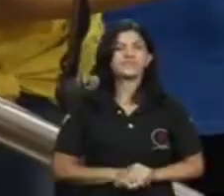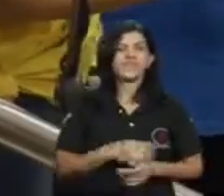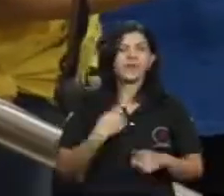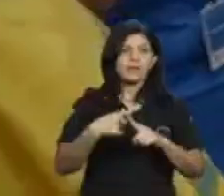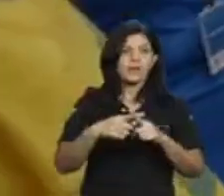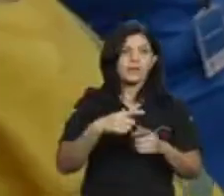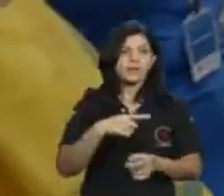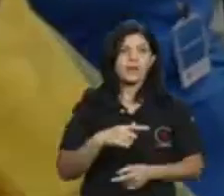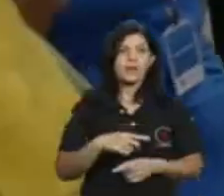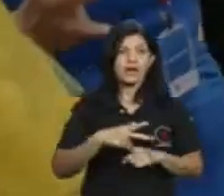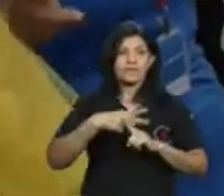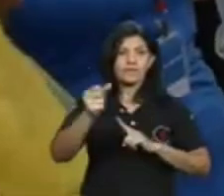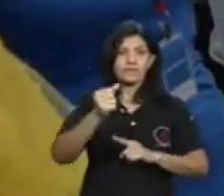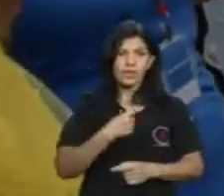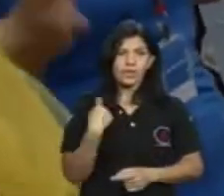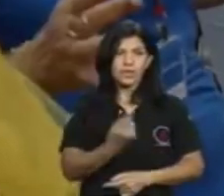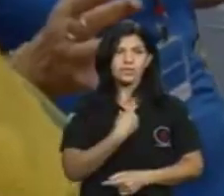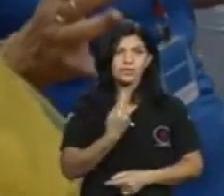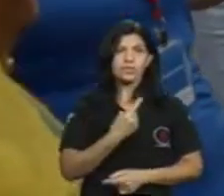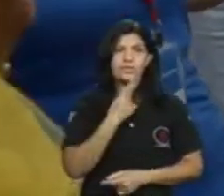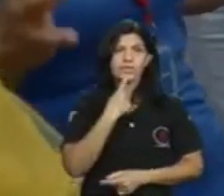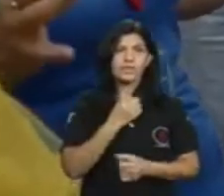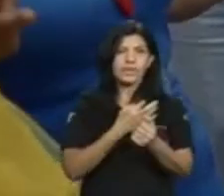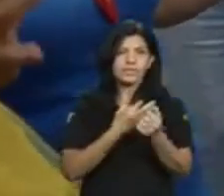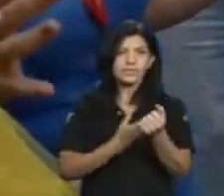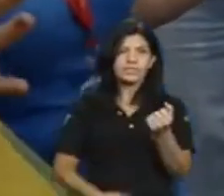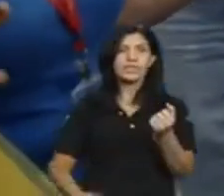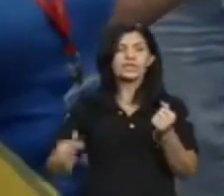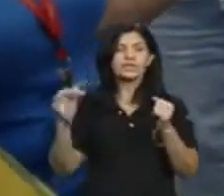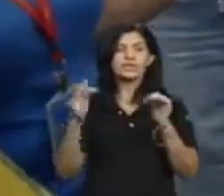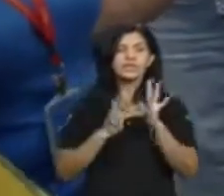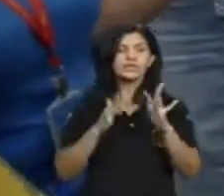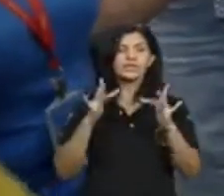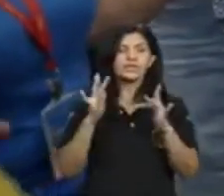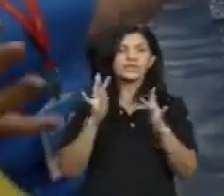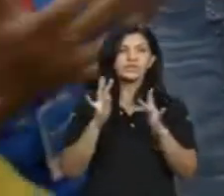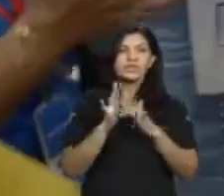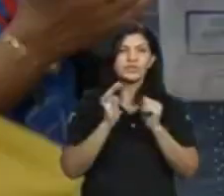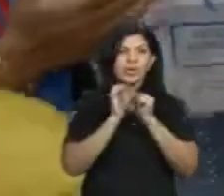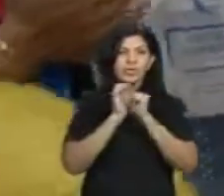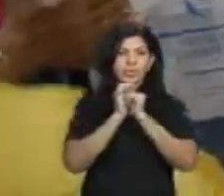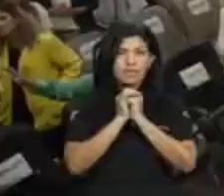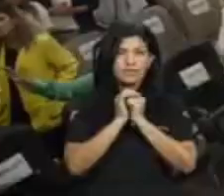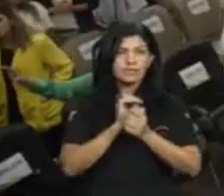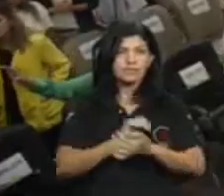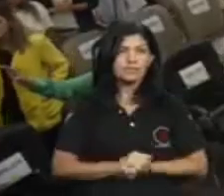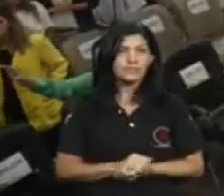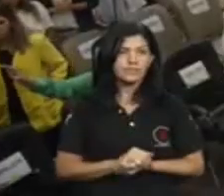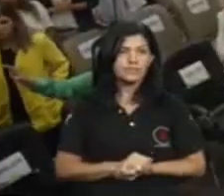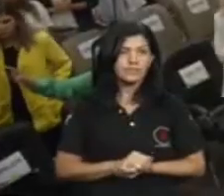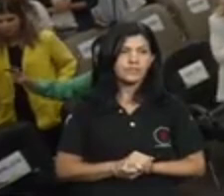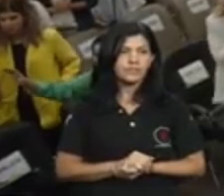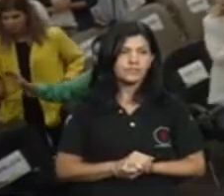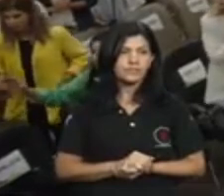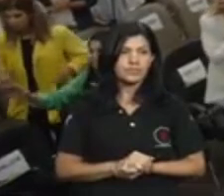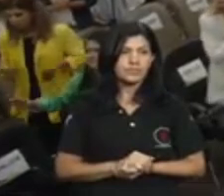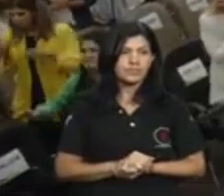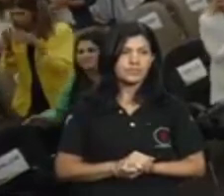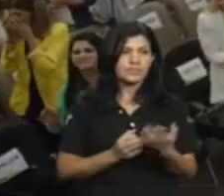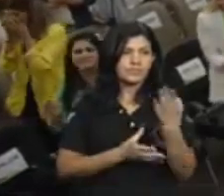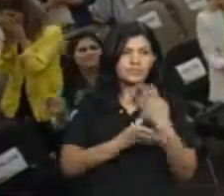a vitória é nossa. Pelo sangue de Jesus. Amém. Levante as duas mãos ao